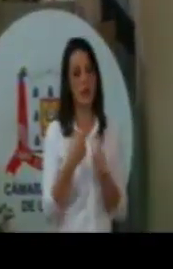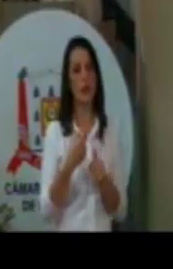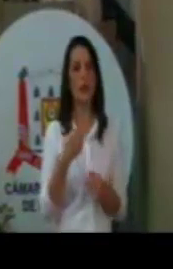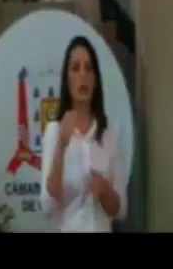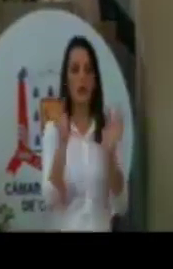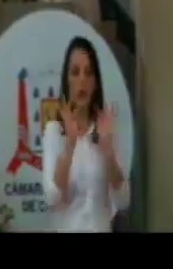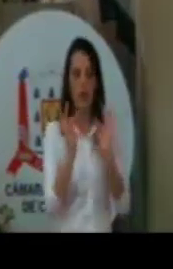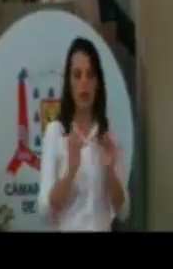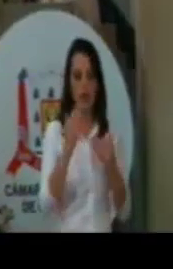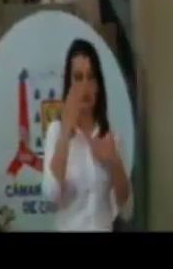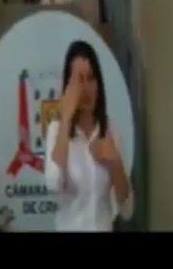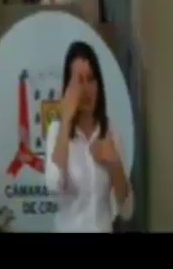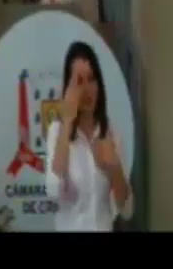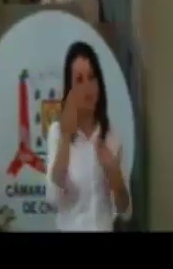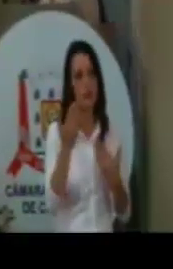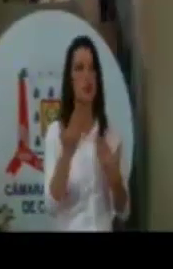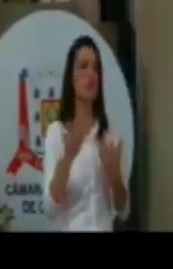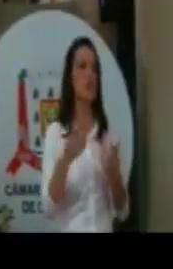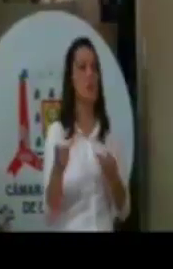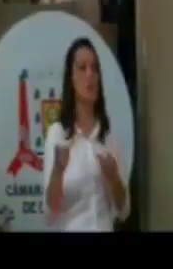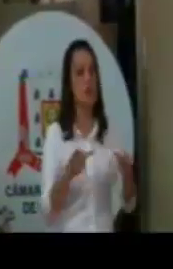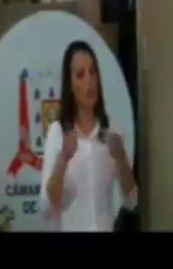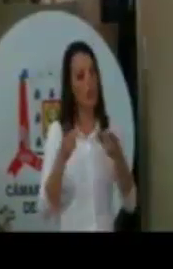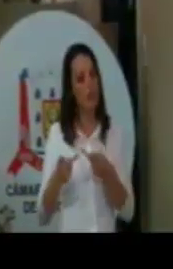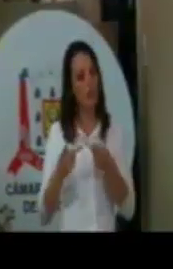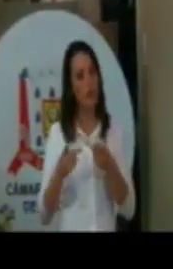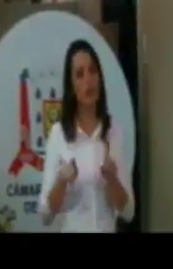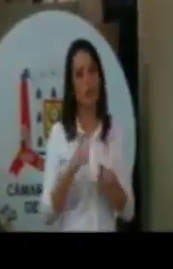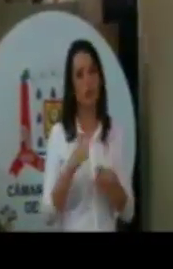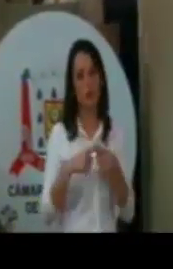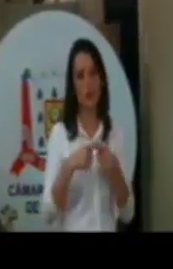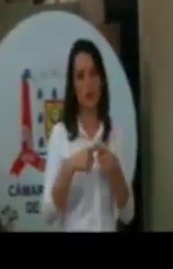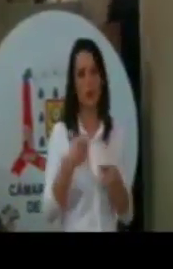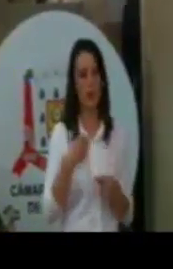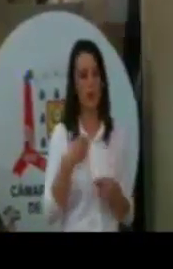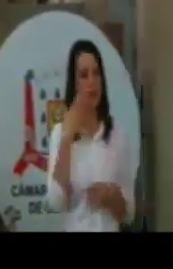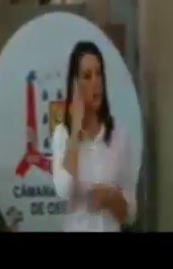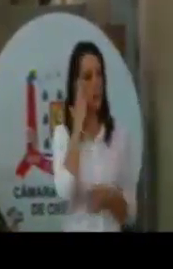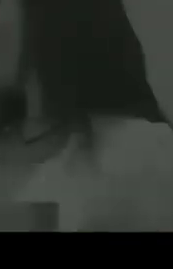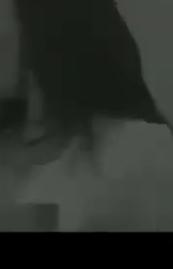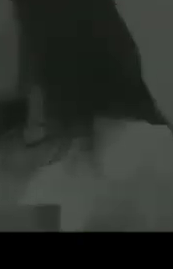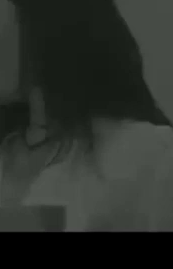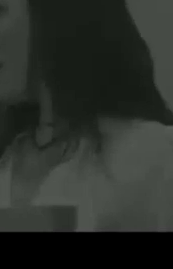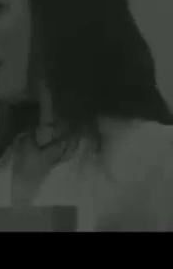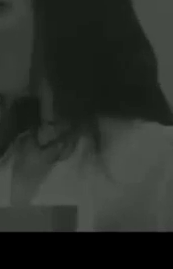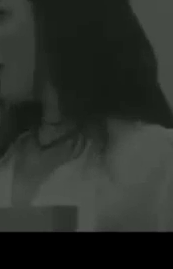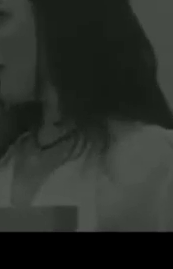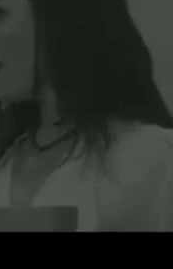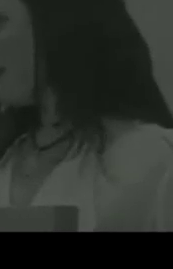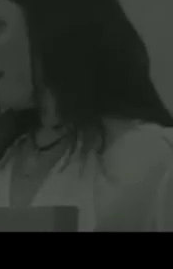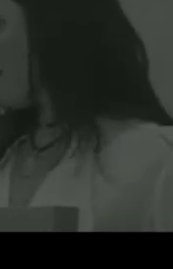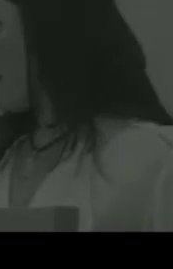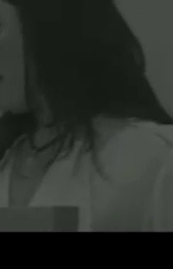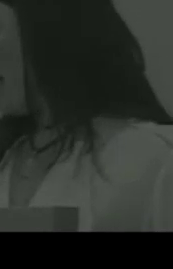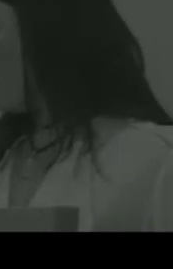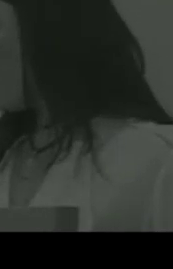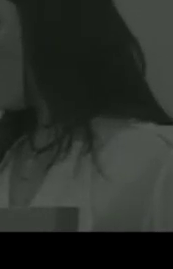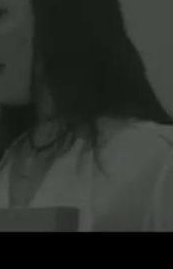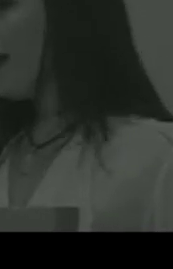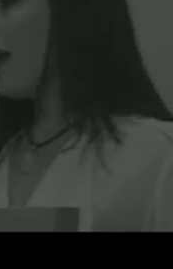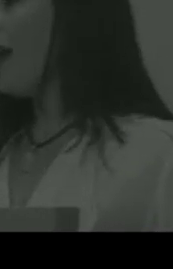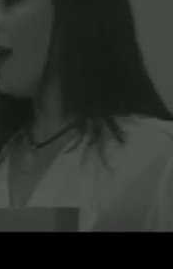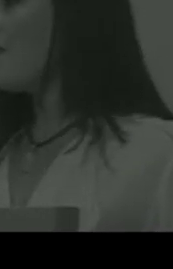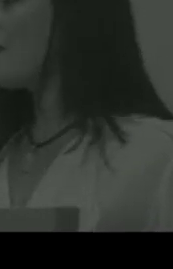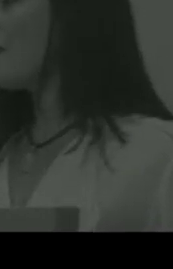dizer que fiquei muito grata pelo convite, porque entendo a importância, a complexidade